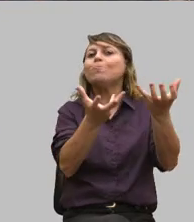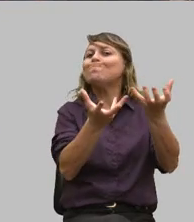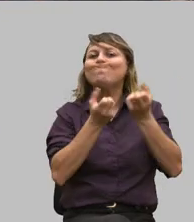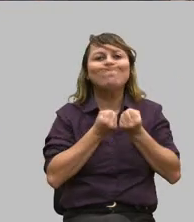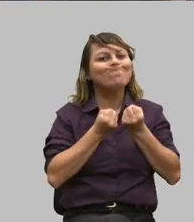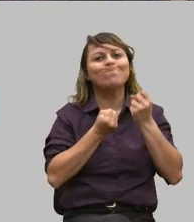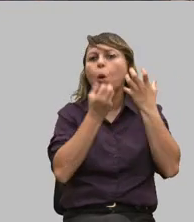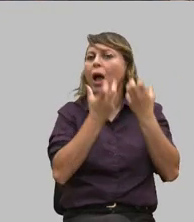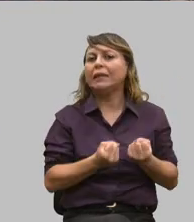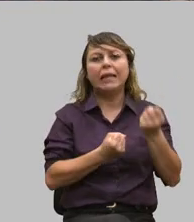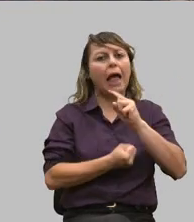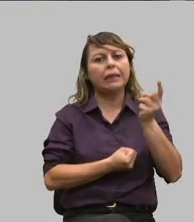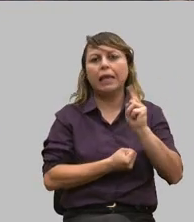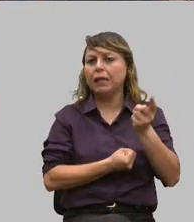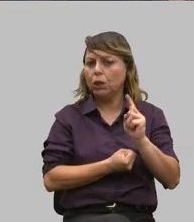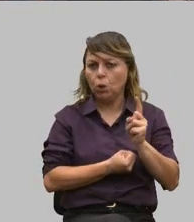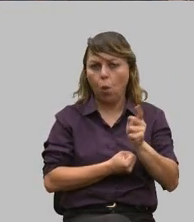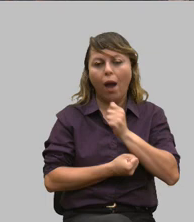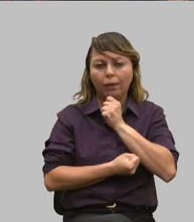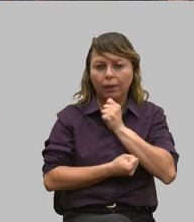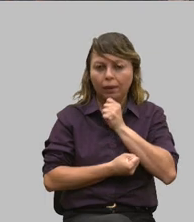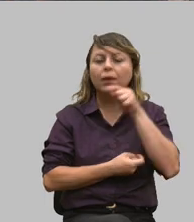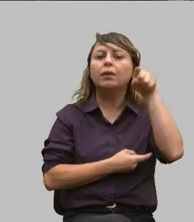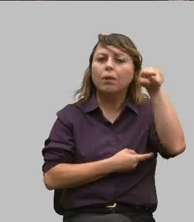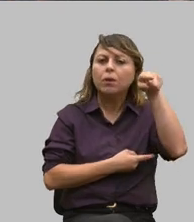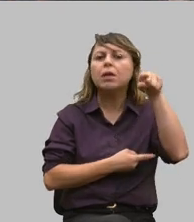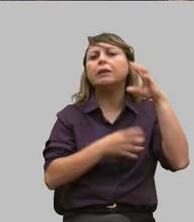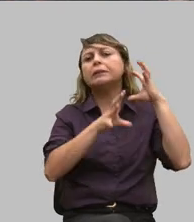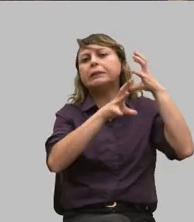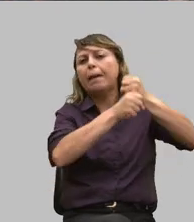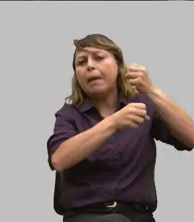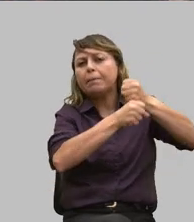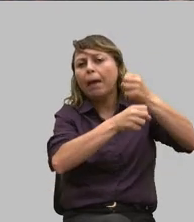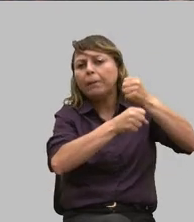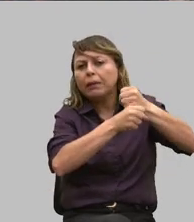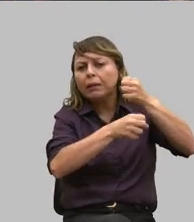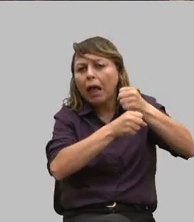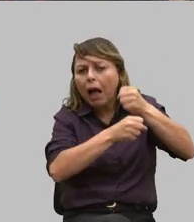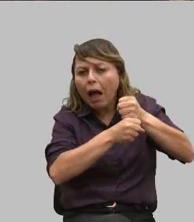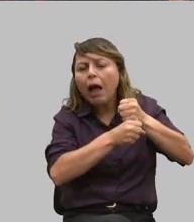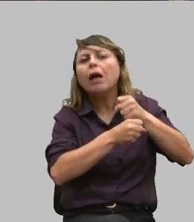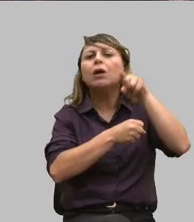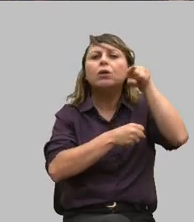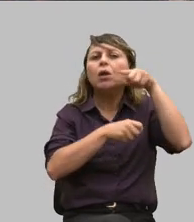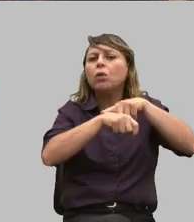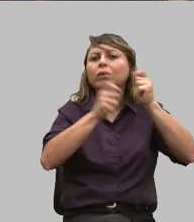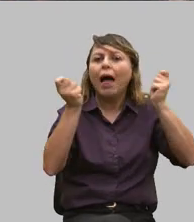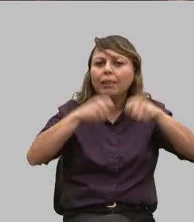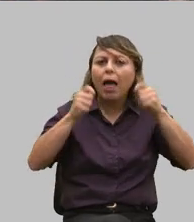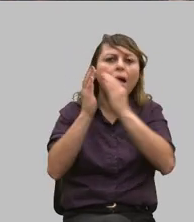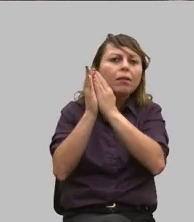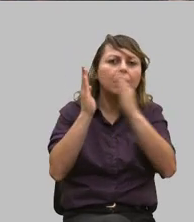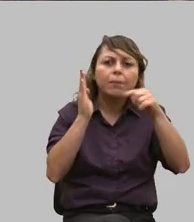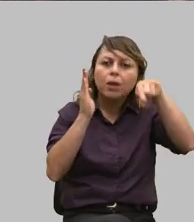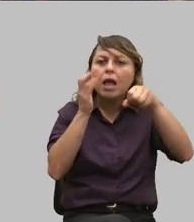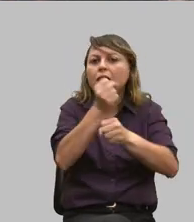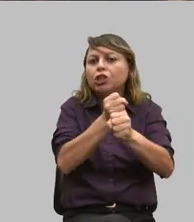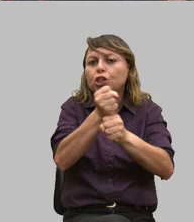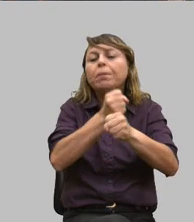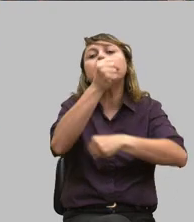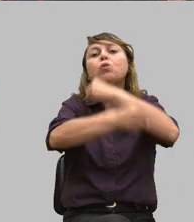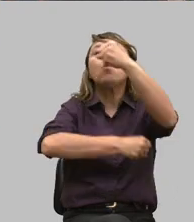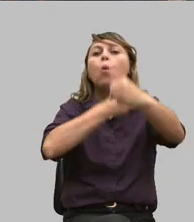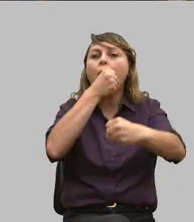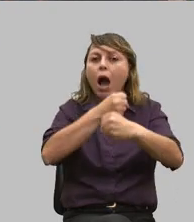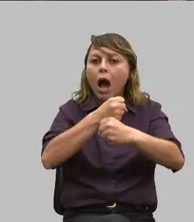ano que vem a Adesão tem tem a ver com uma questão orçamentária de execução deste ano e a gente não dá tempo de executar este ano de novo ano que vem é uma